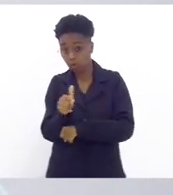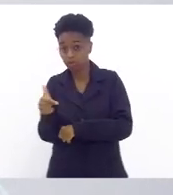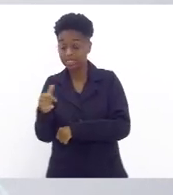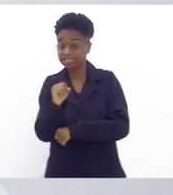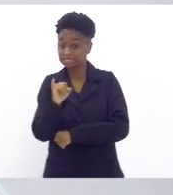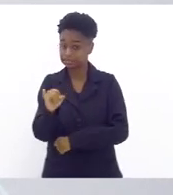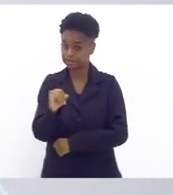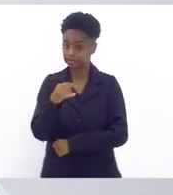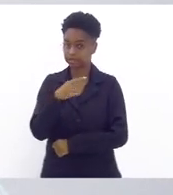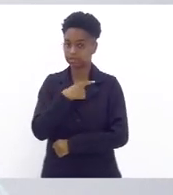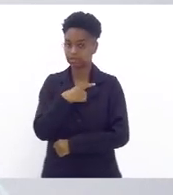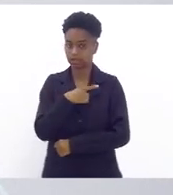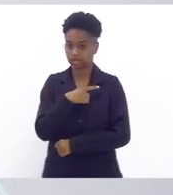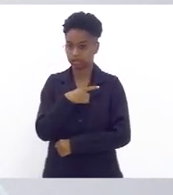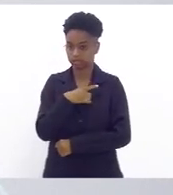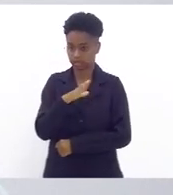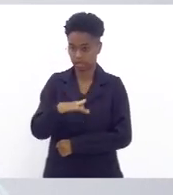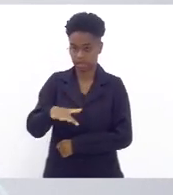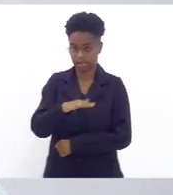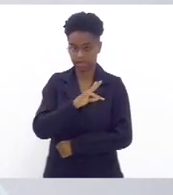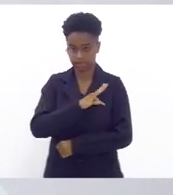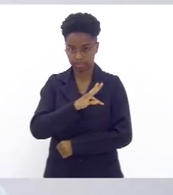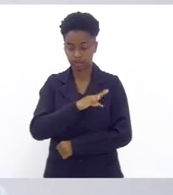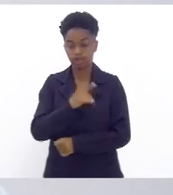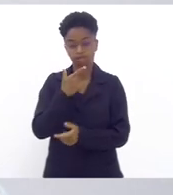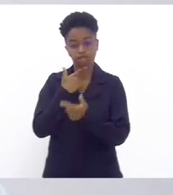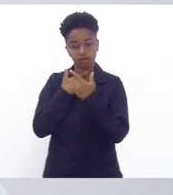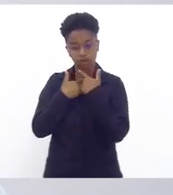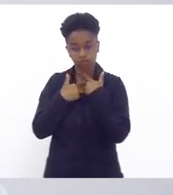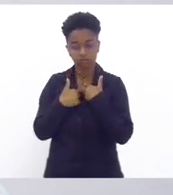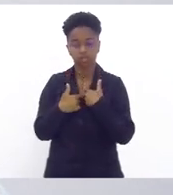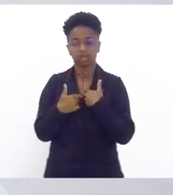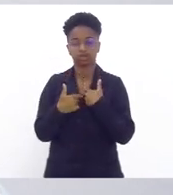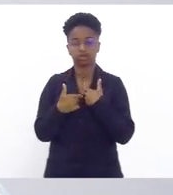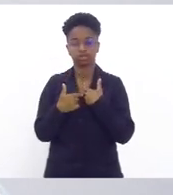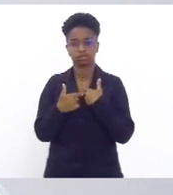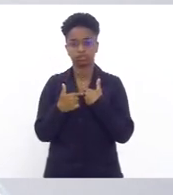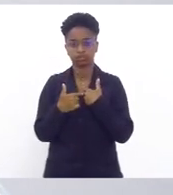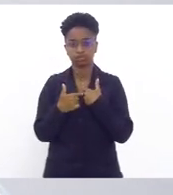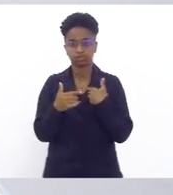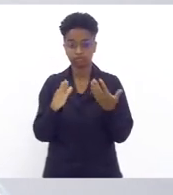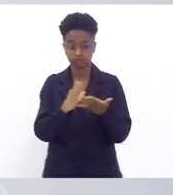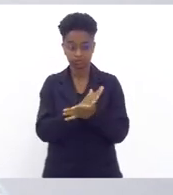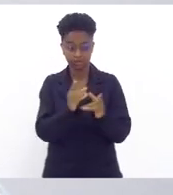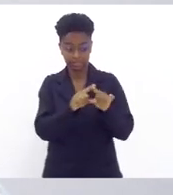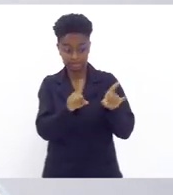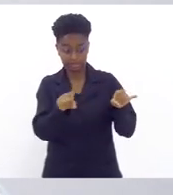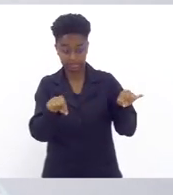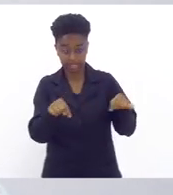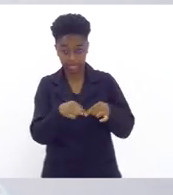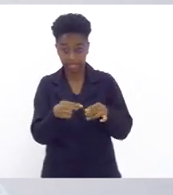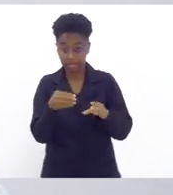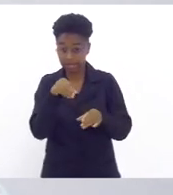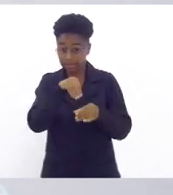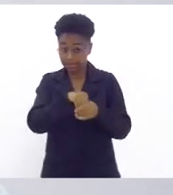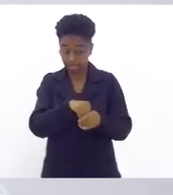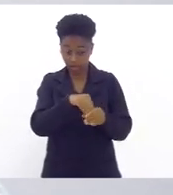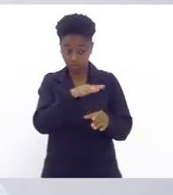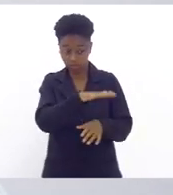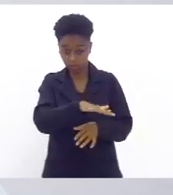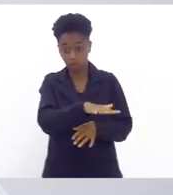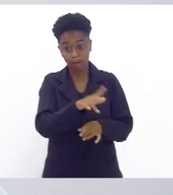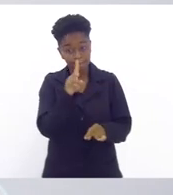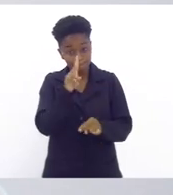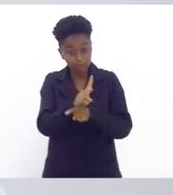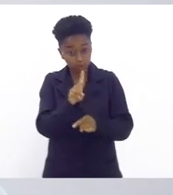por parte do corpo técnico um Anseio de que determinadas salas dentro do Casarão preservem